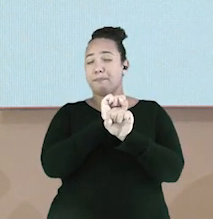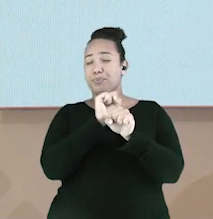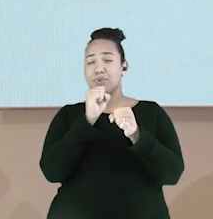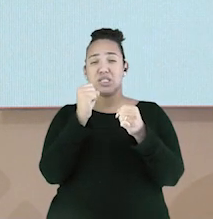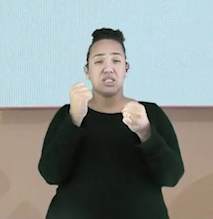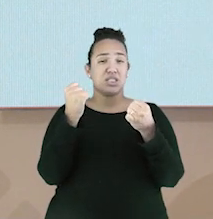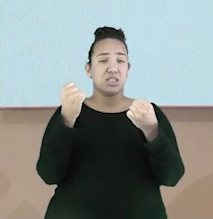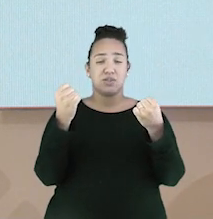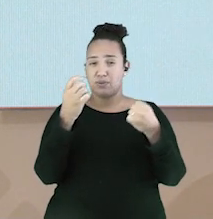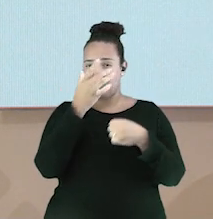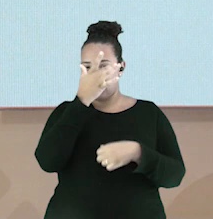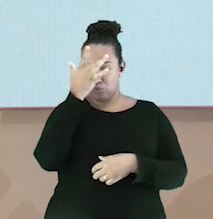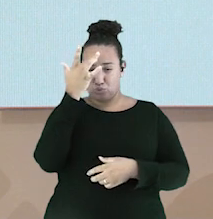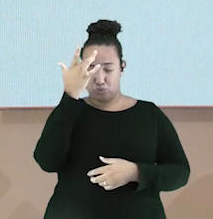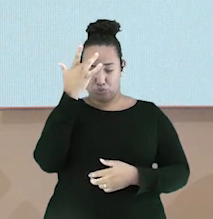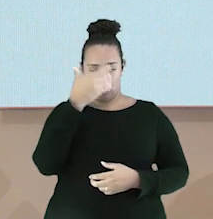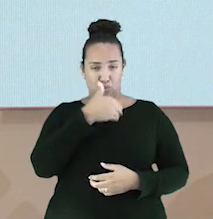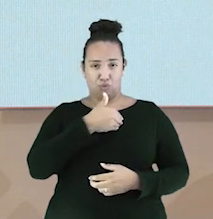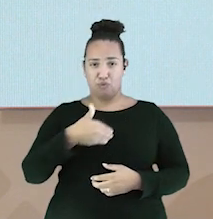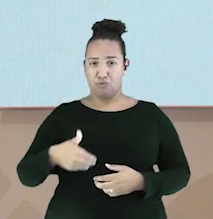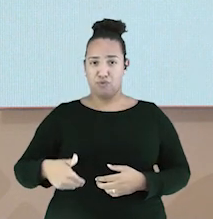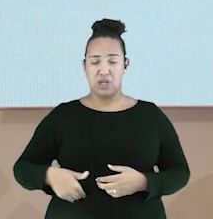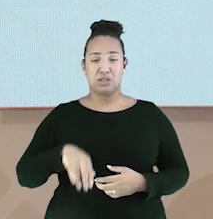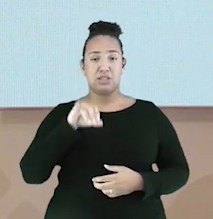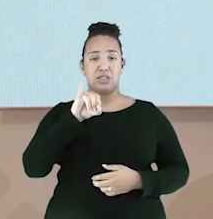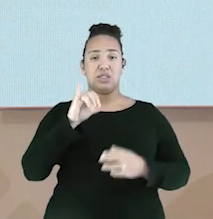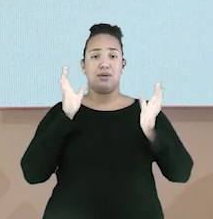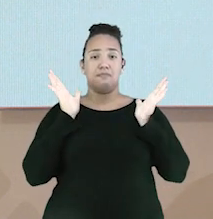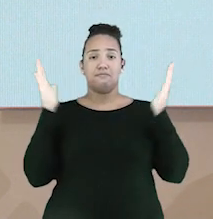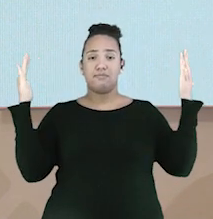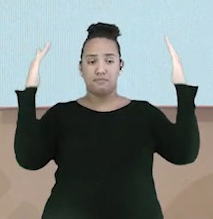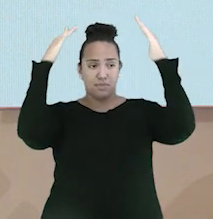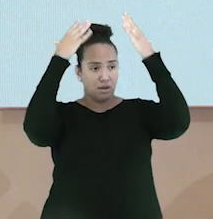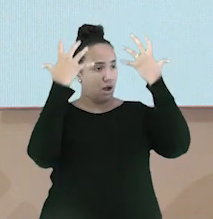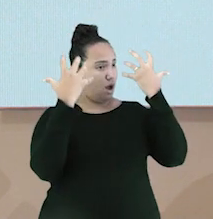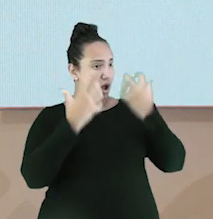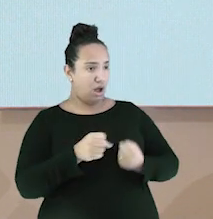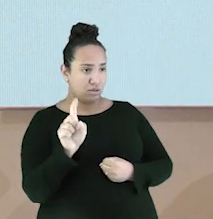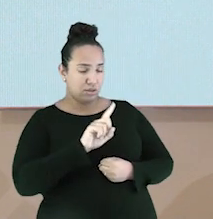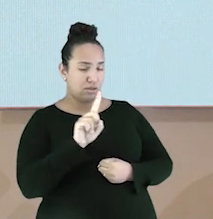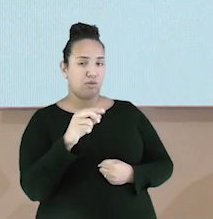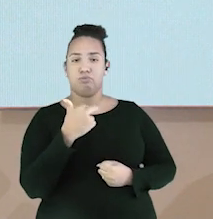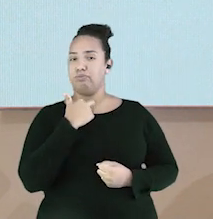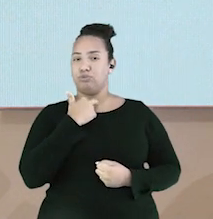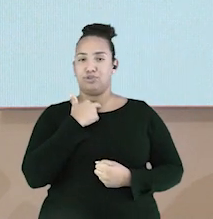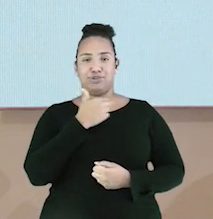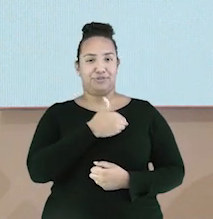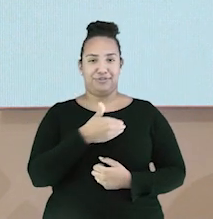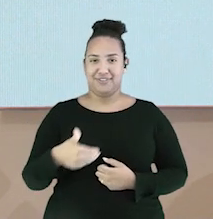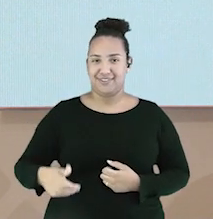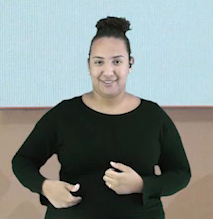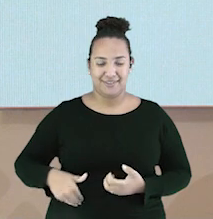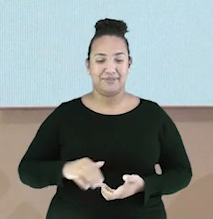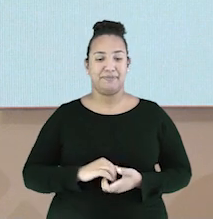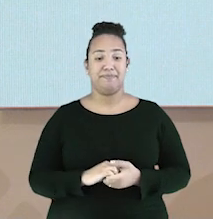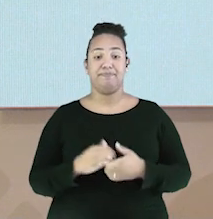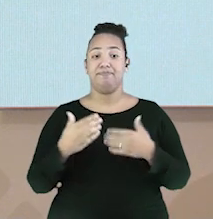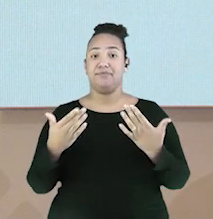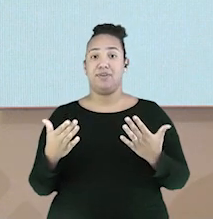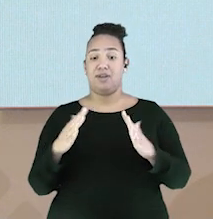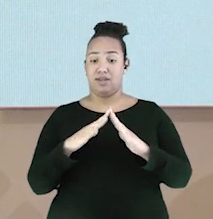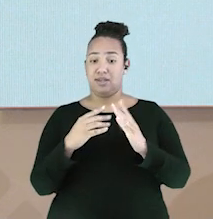impossível manter-se no comando sem a aprovação do Papa. Sendo assim, a Igreja Católica possuía